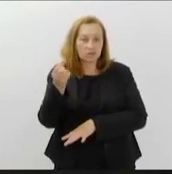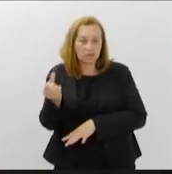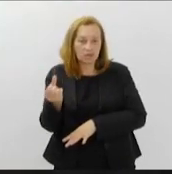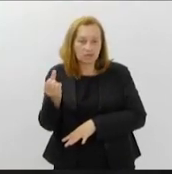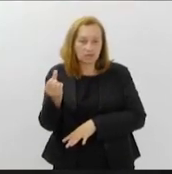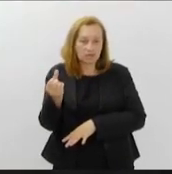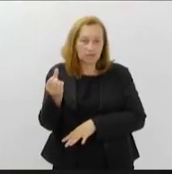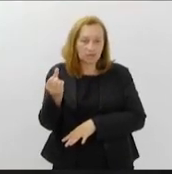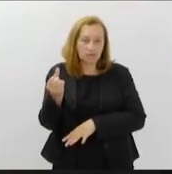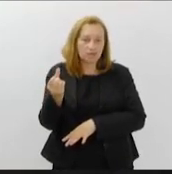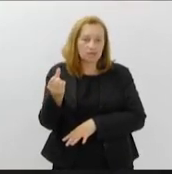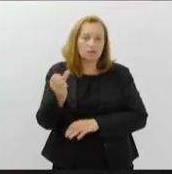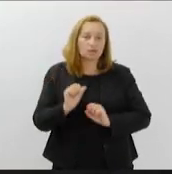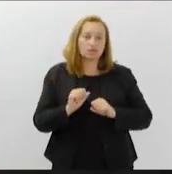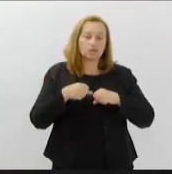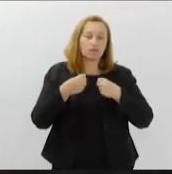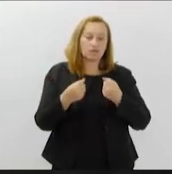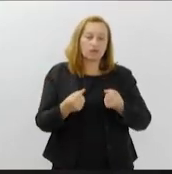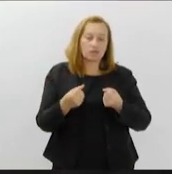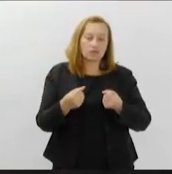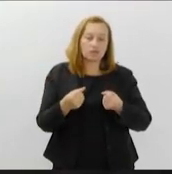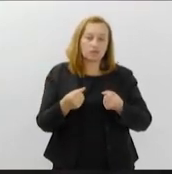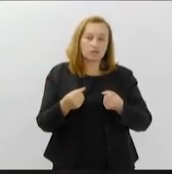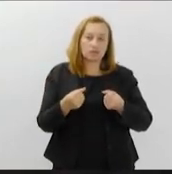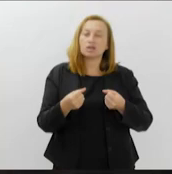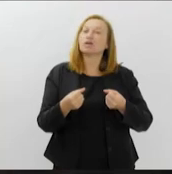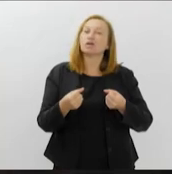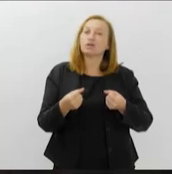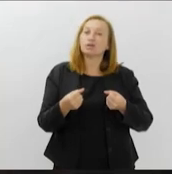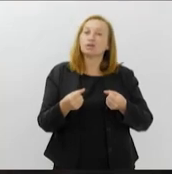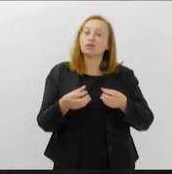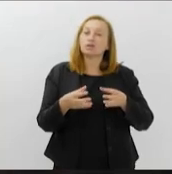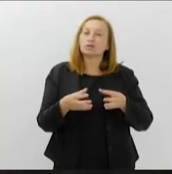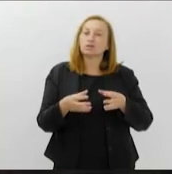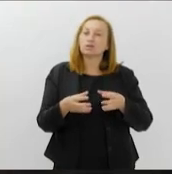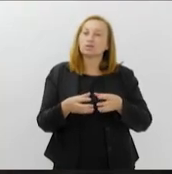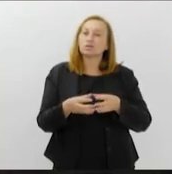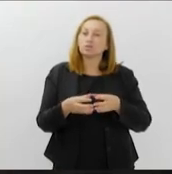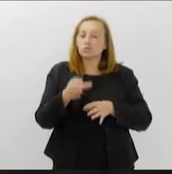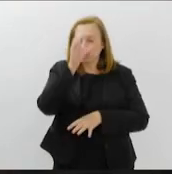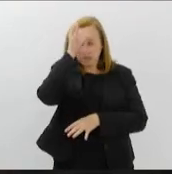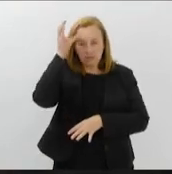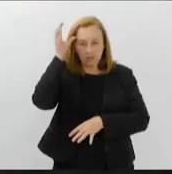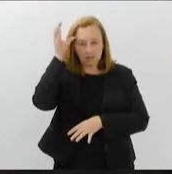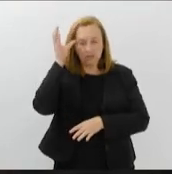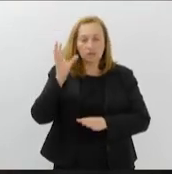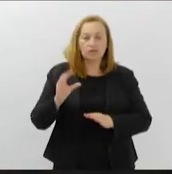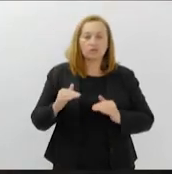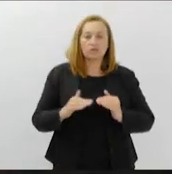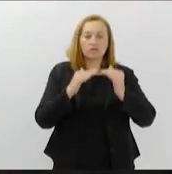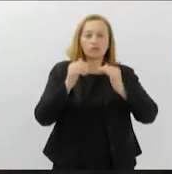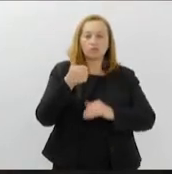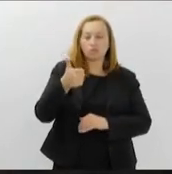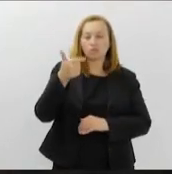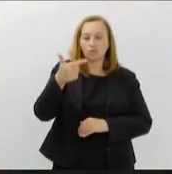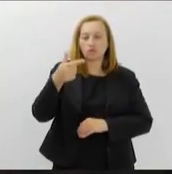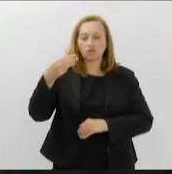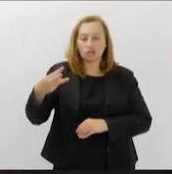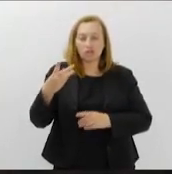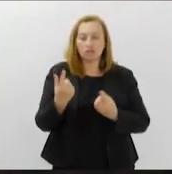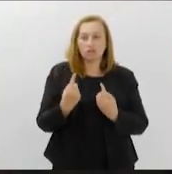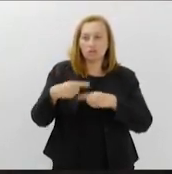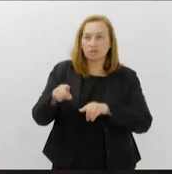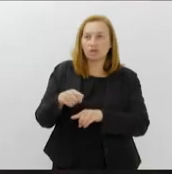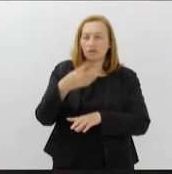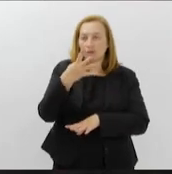6, de defesa do consumidor, favorável com as emendas de número 1, 2 e 3 e contrário às emendas 4, 5 e